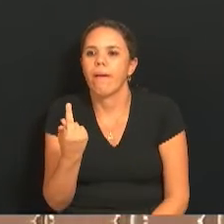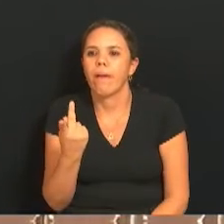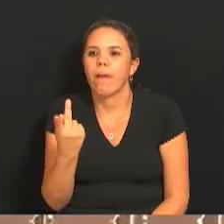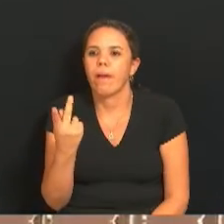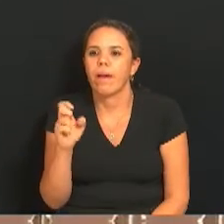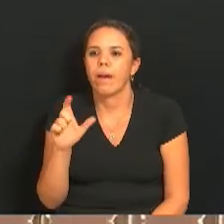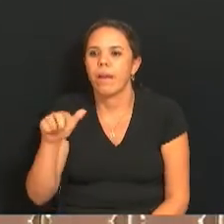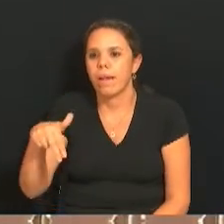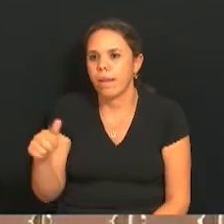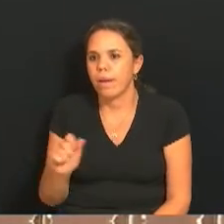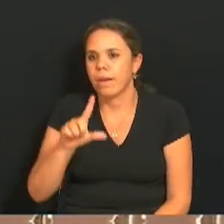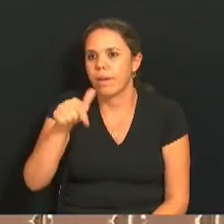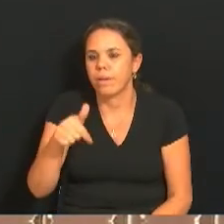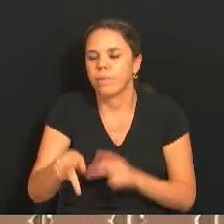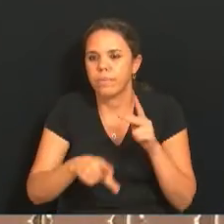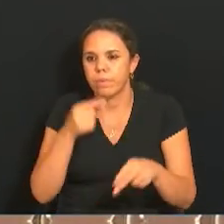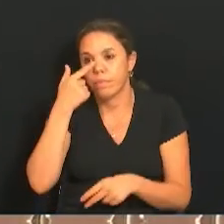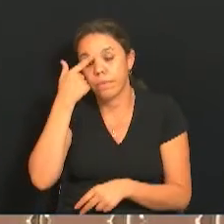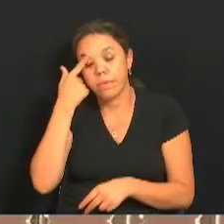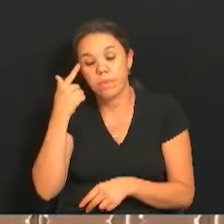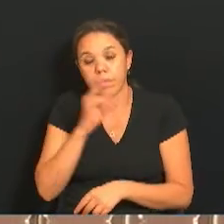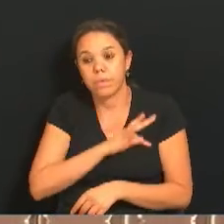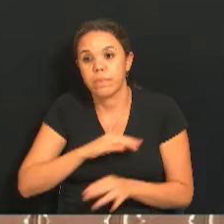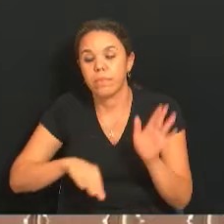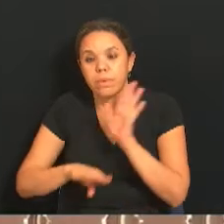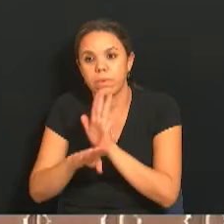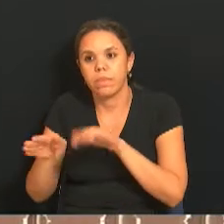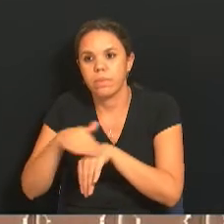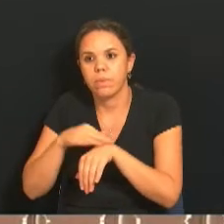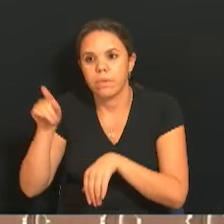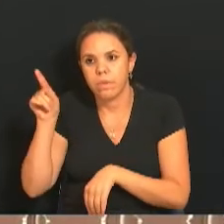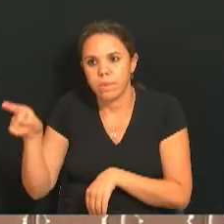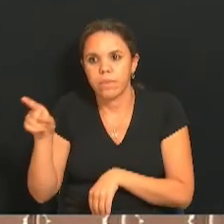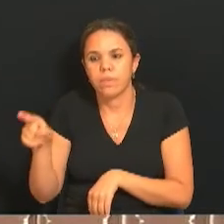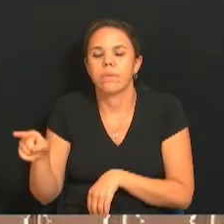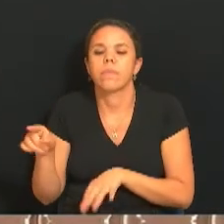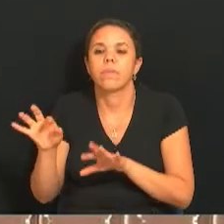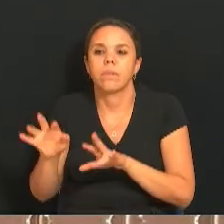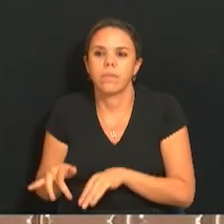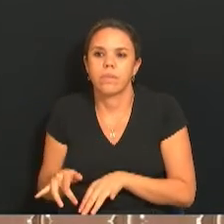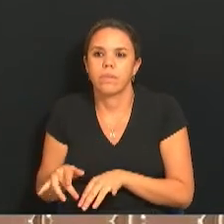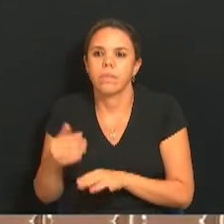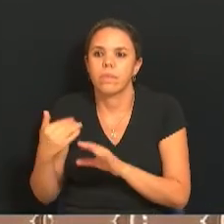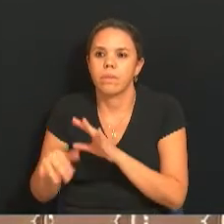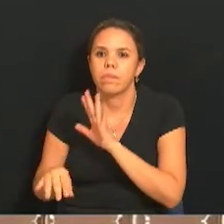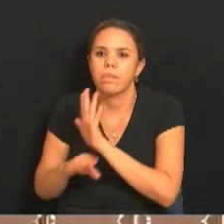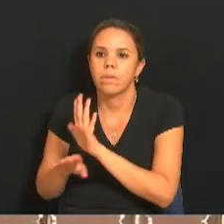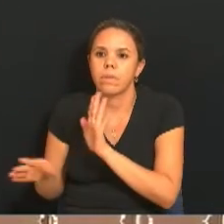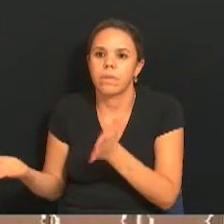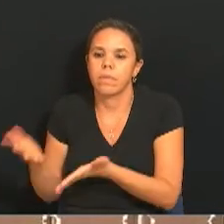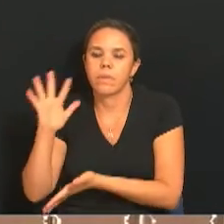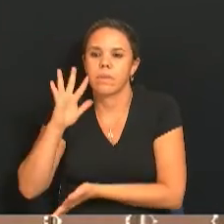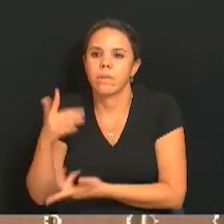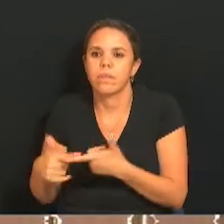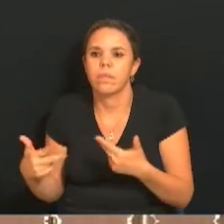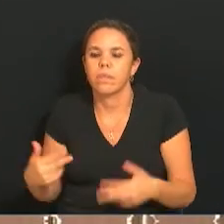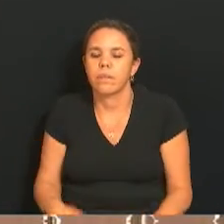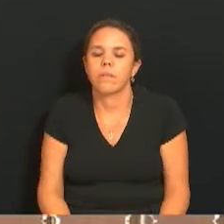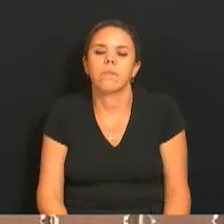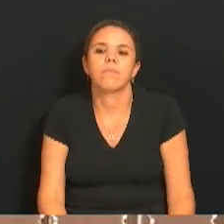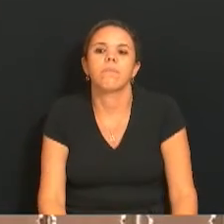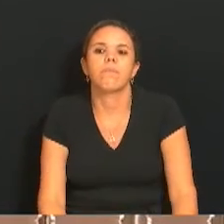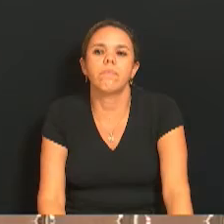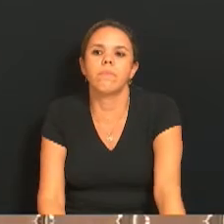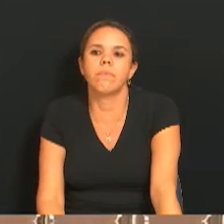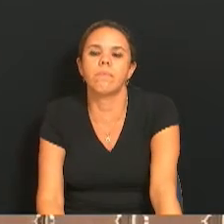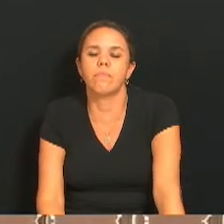gente vai aqui com o pessoal da técnica, a gente vai conversando aí no chat, vendo se dá para ajudar a resolver alguma coisa. Doutora